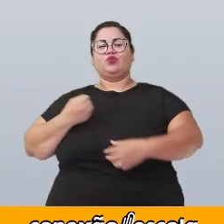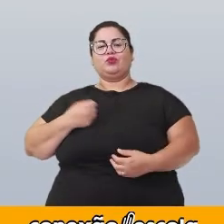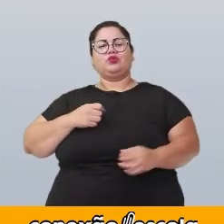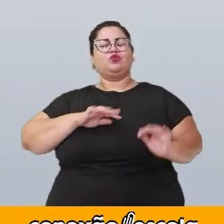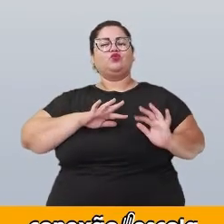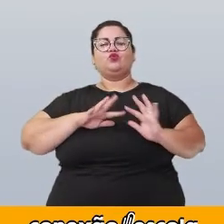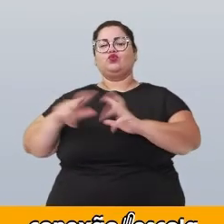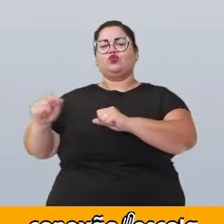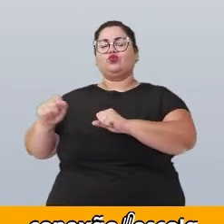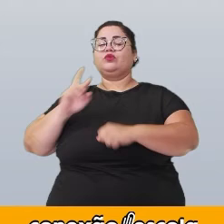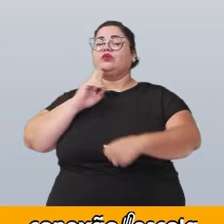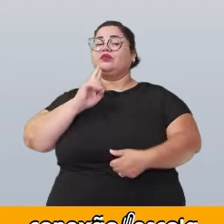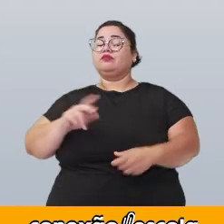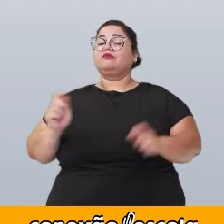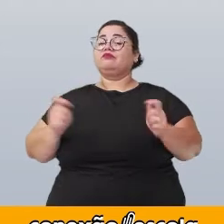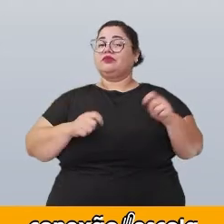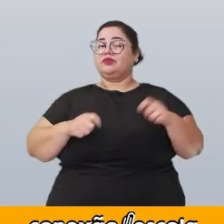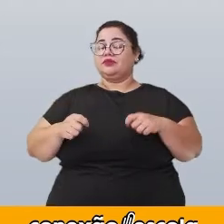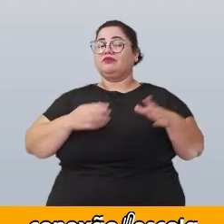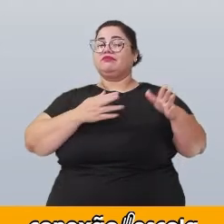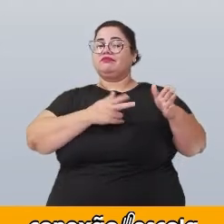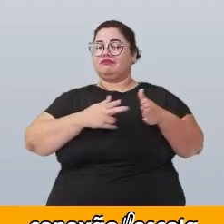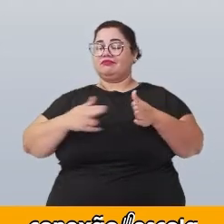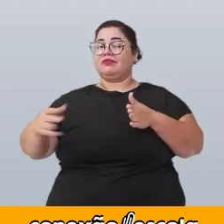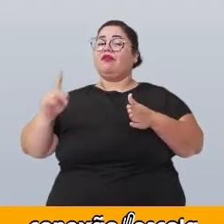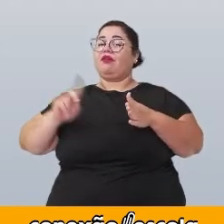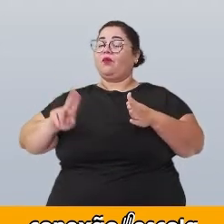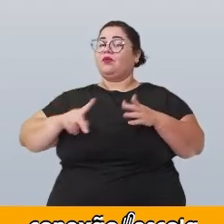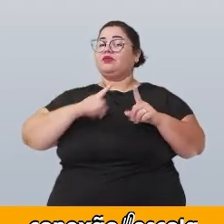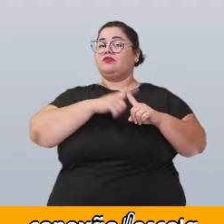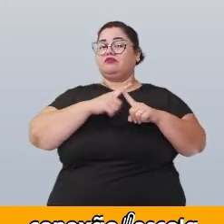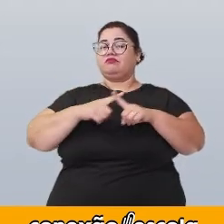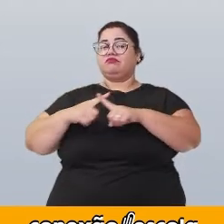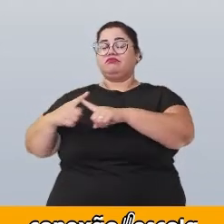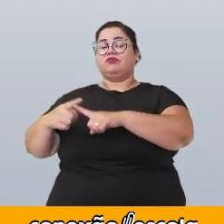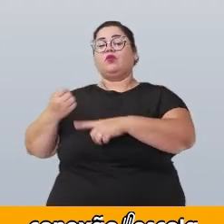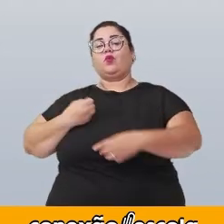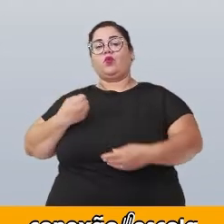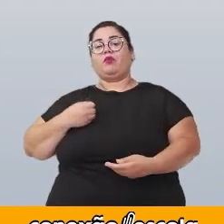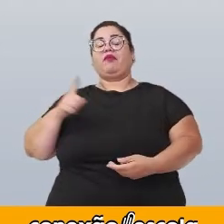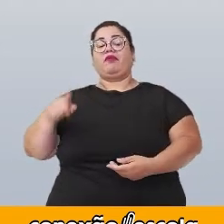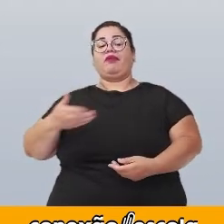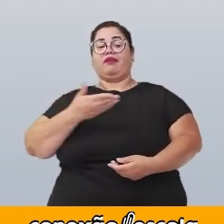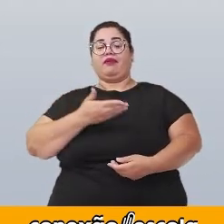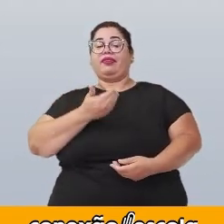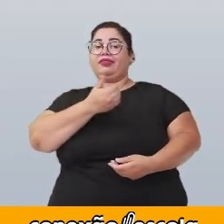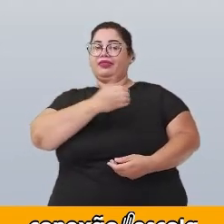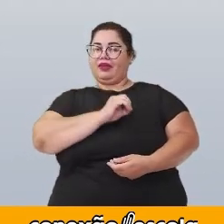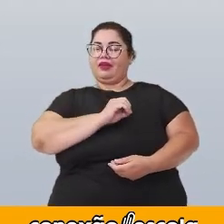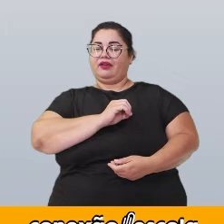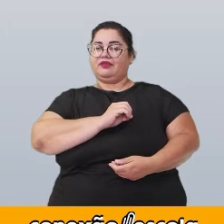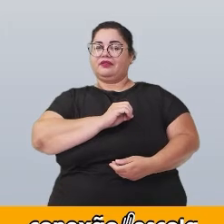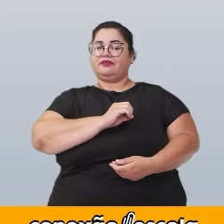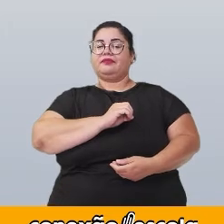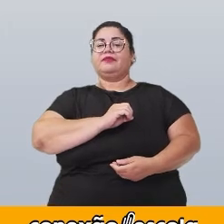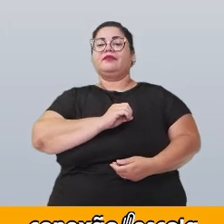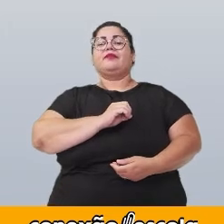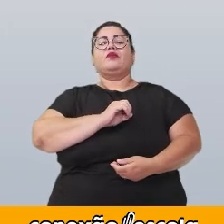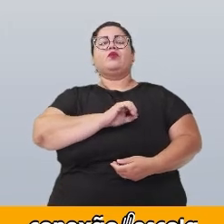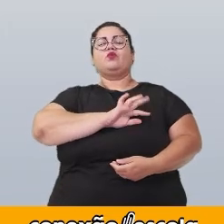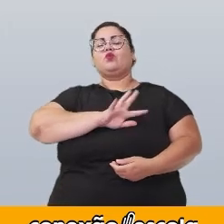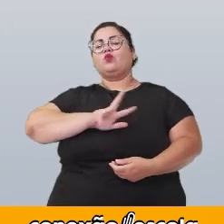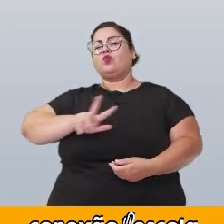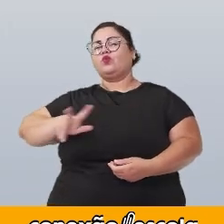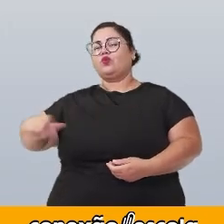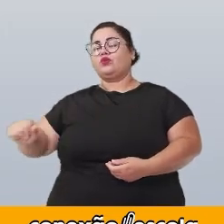são todos os resultados possíveis da multiplicação de um número, que no caso é 10, por